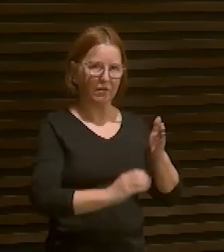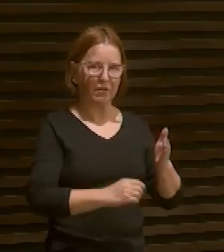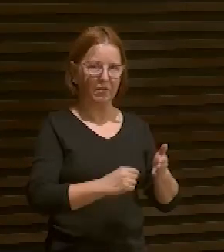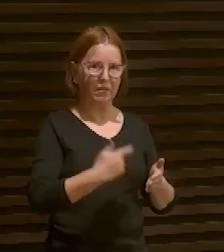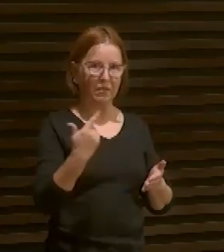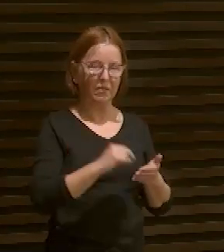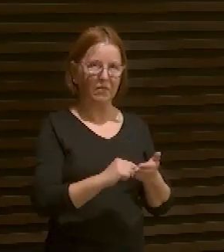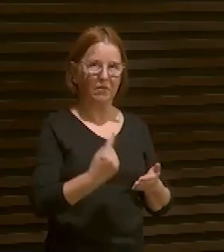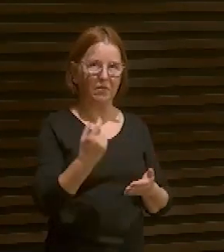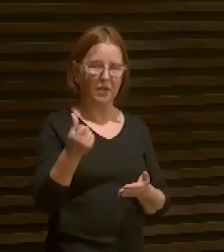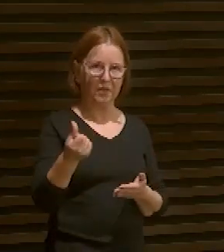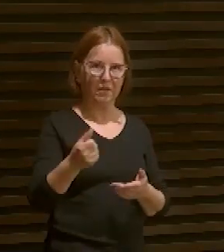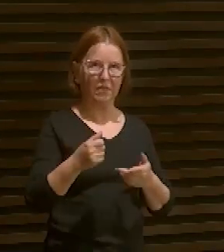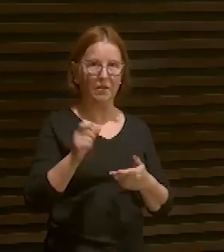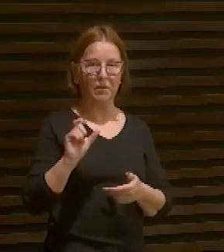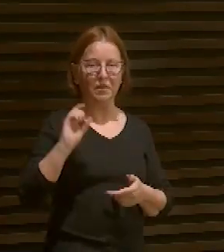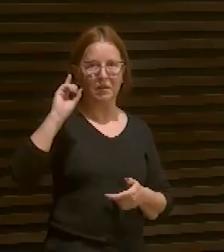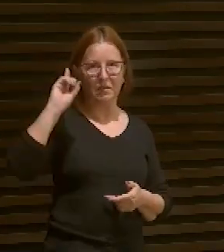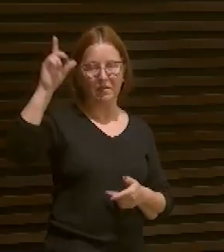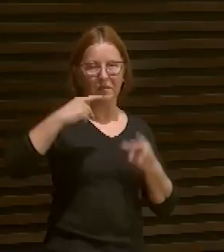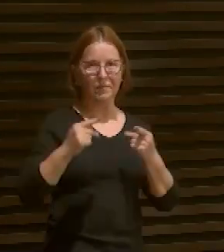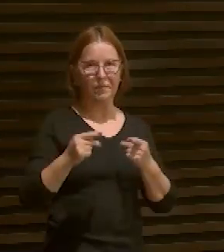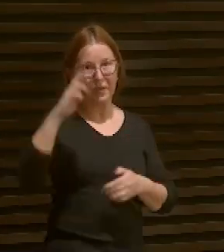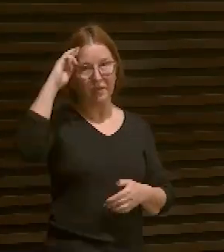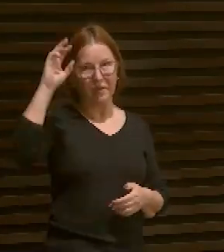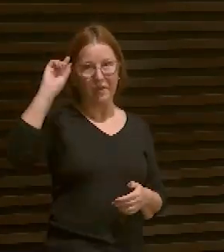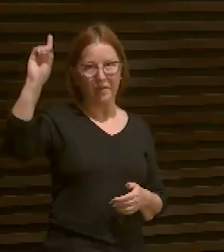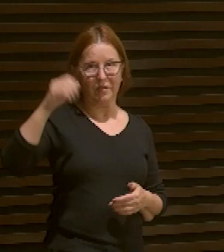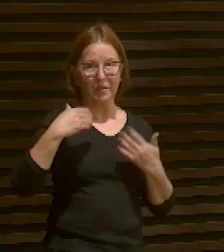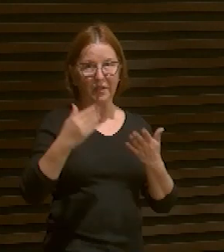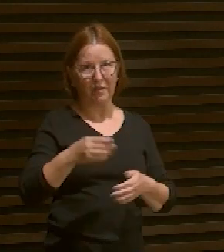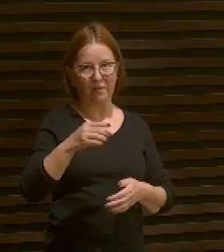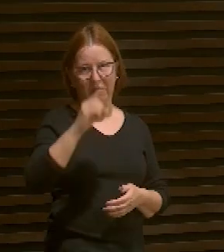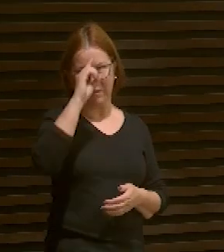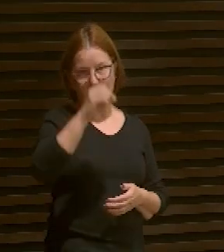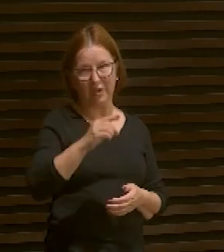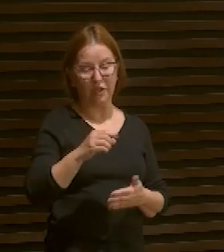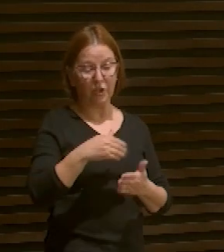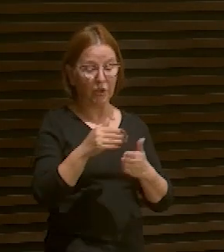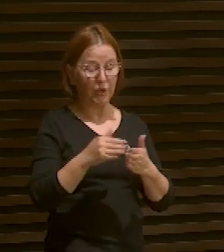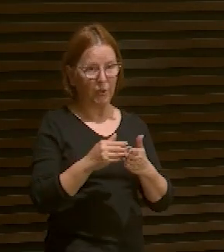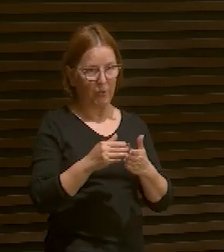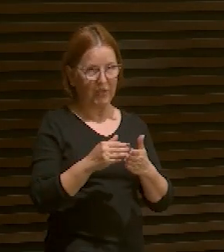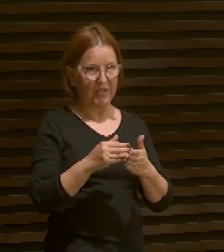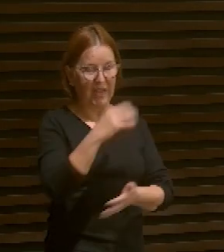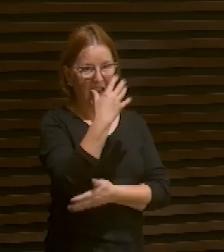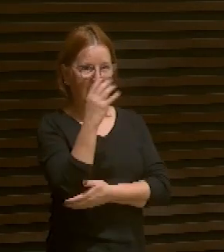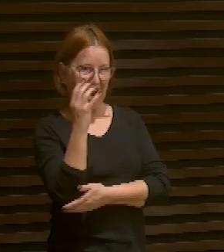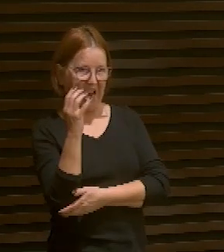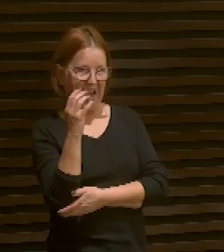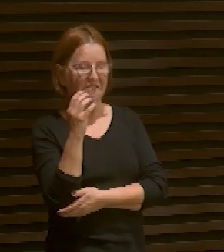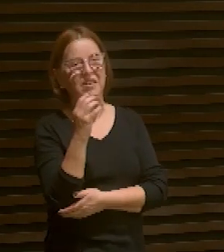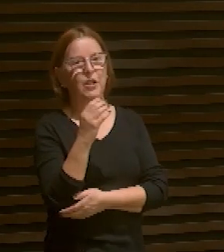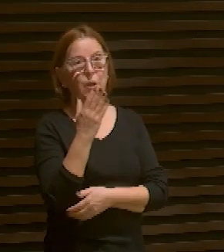diz assim, o Senhor Deus lhe deu esta ordem, de toda árvore do jardim comerás